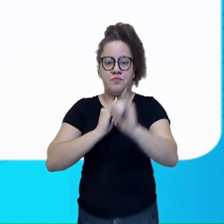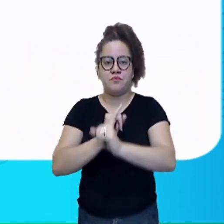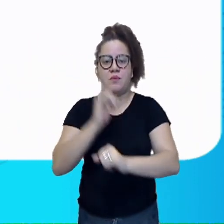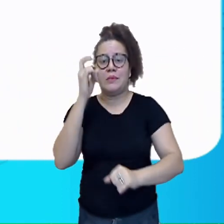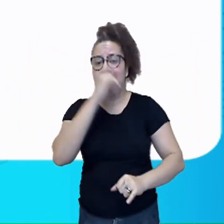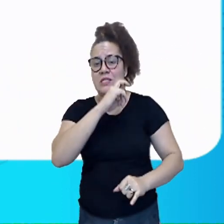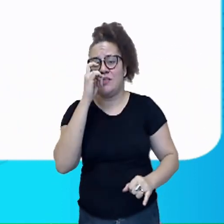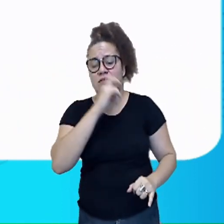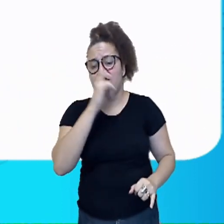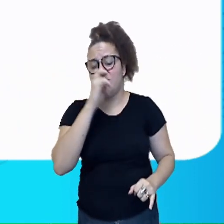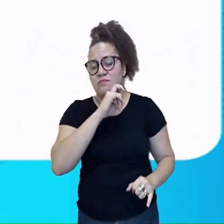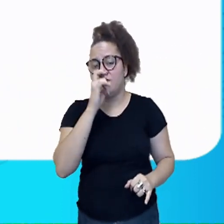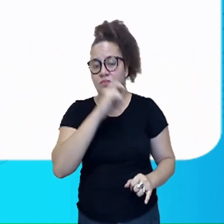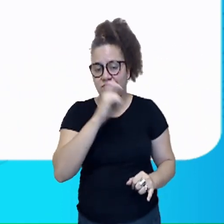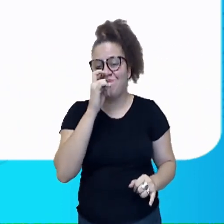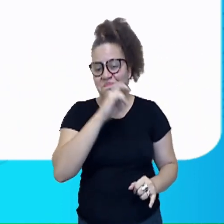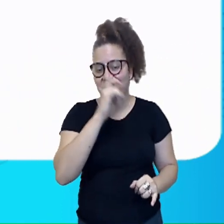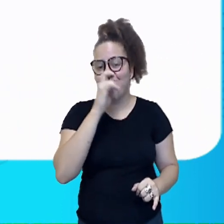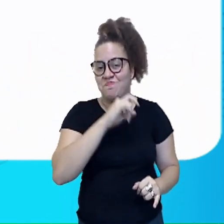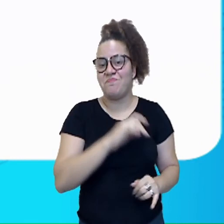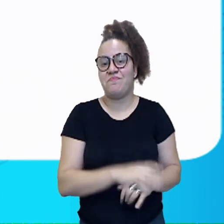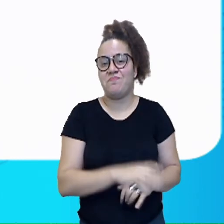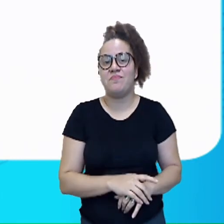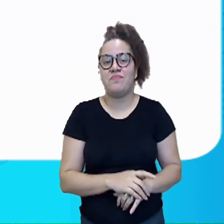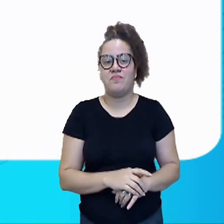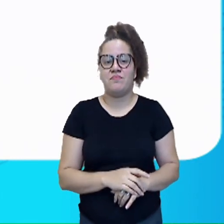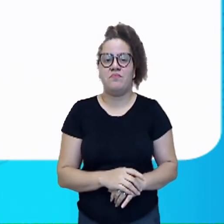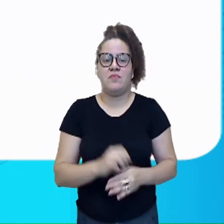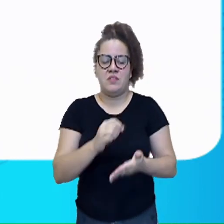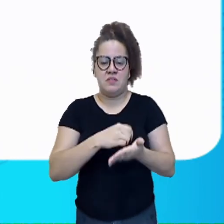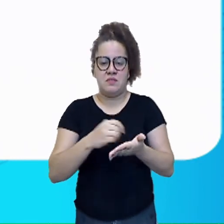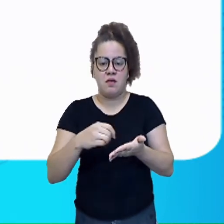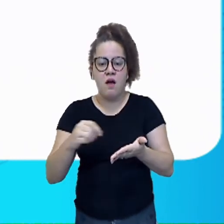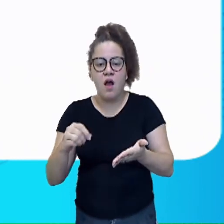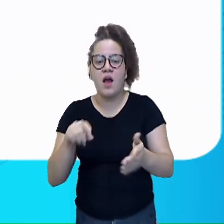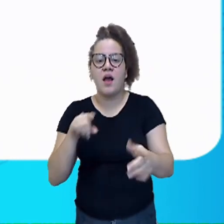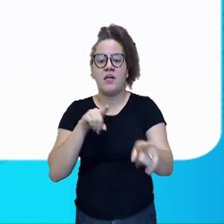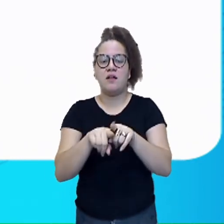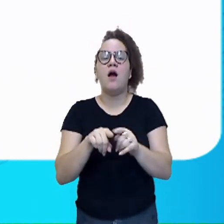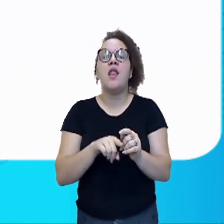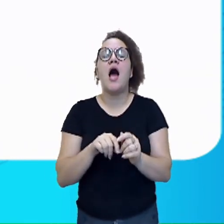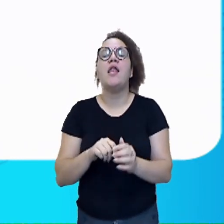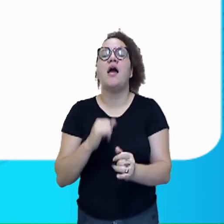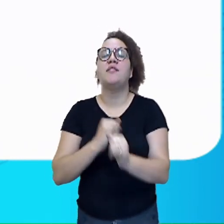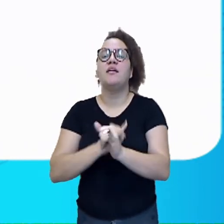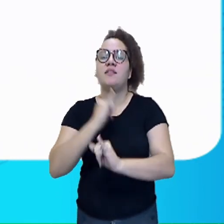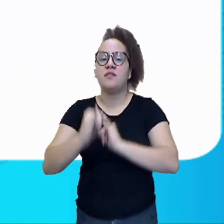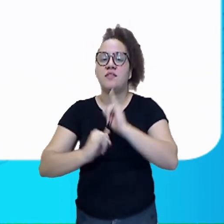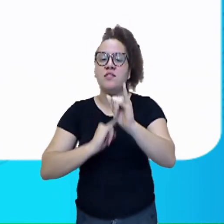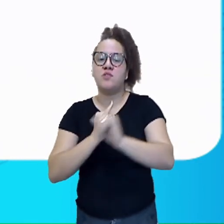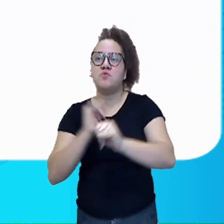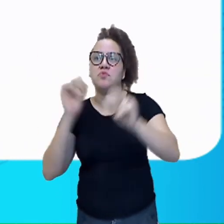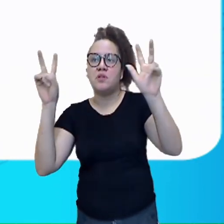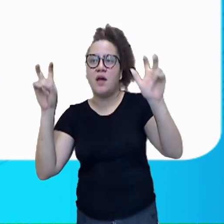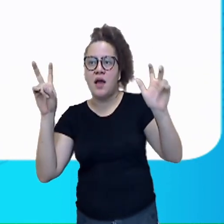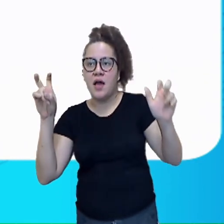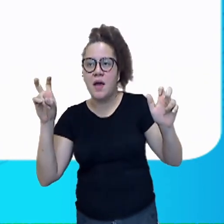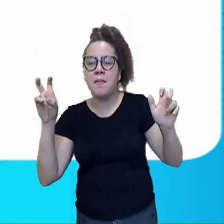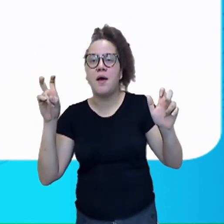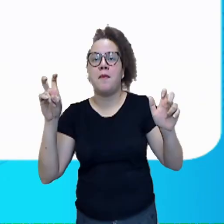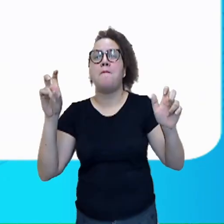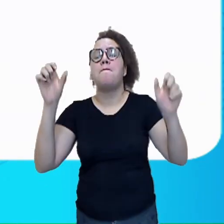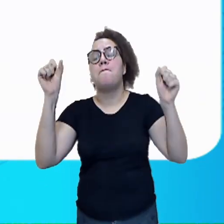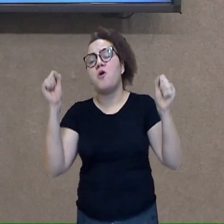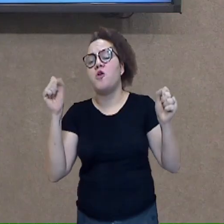news são mentiras, né, relatadas sobre um assunto, ou então esse assunto ele pode ser até